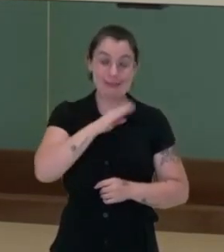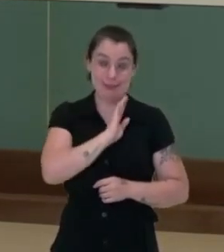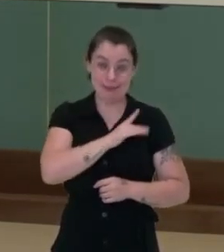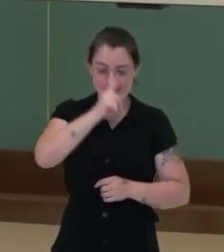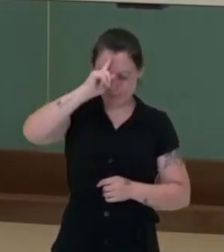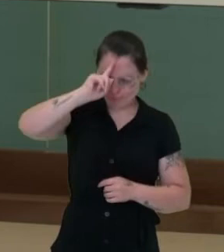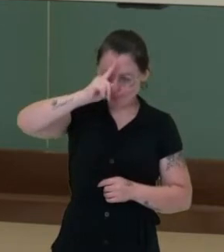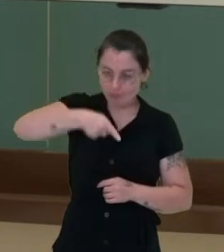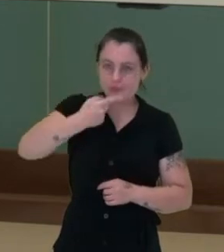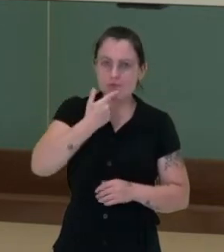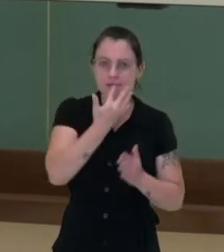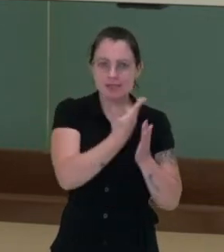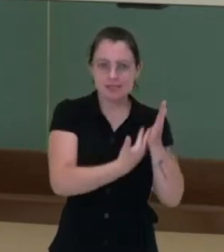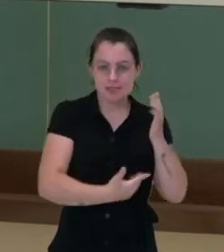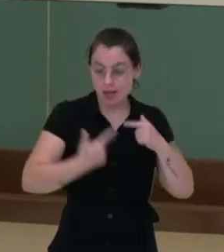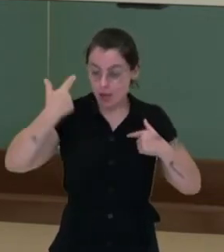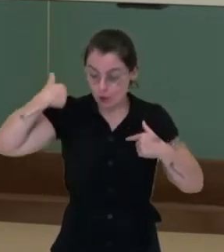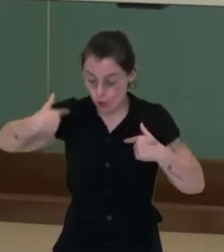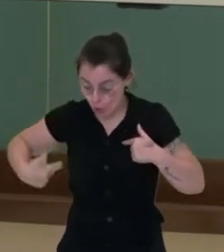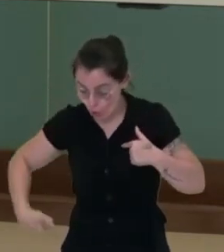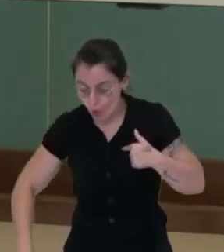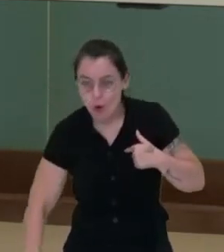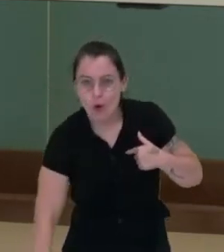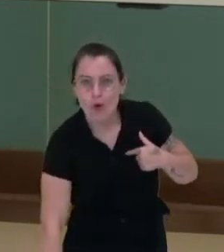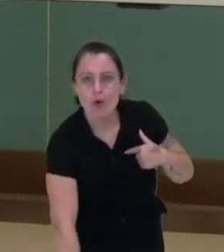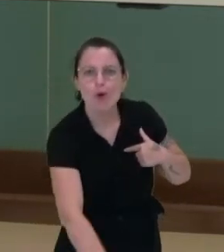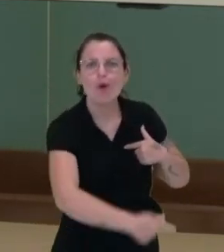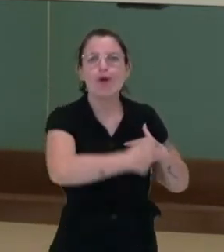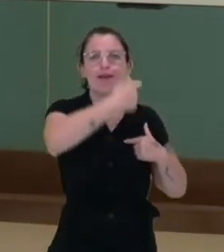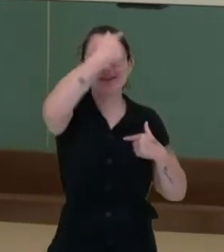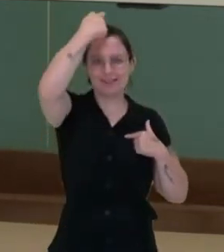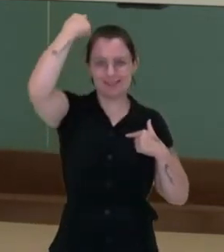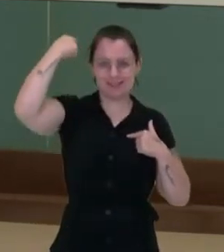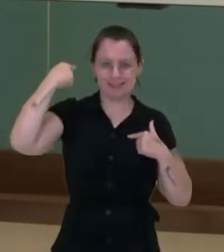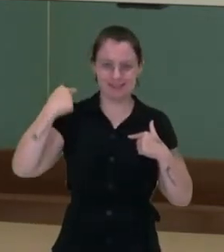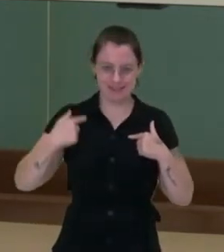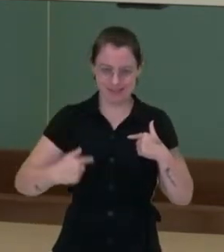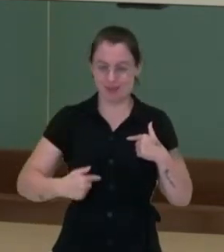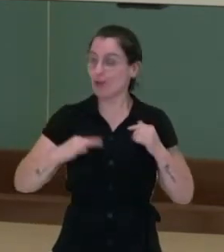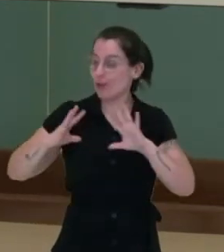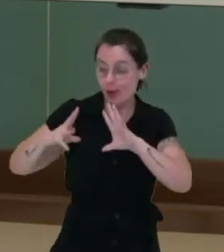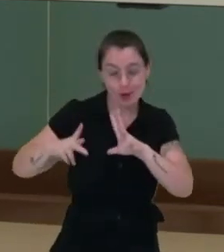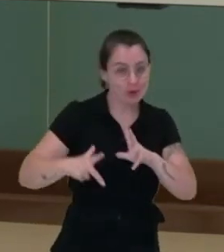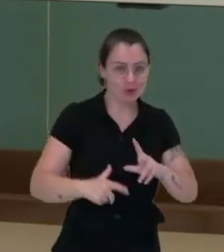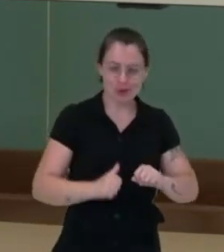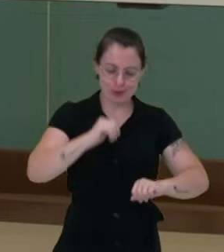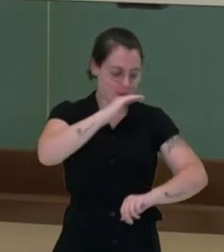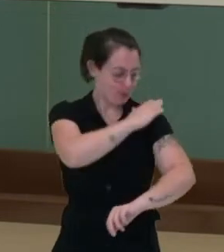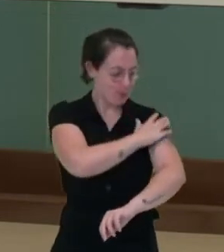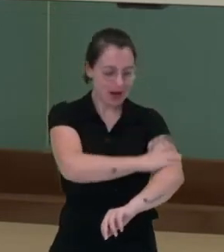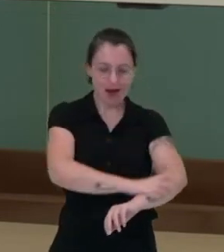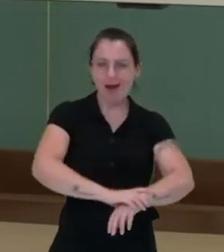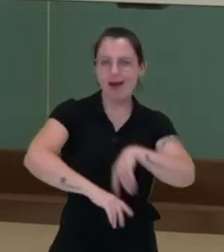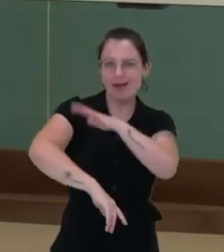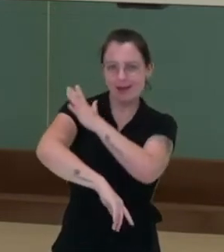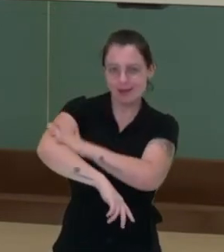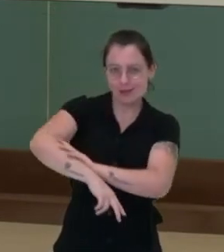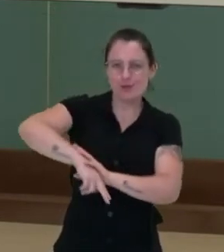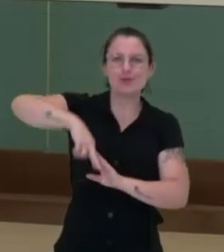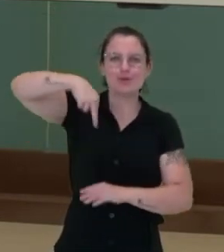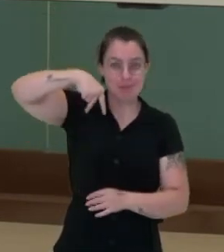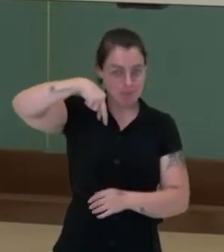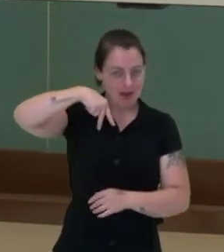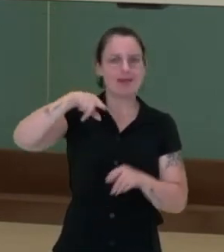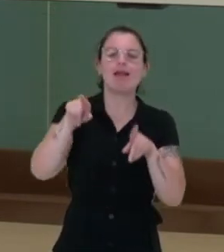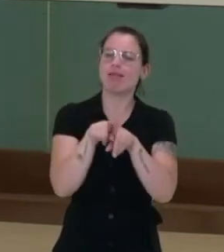mais próximas, para a cabeça, para os braços, para as pernas, ou seja, esse sangue tem